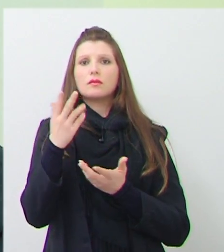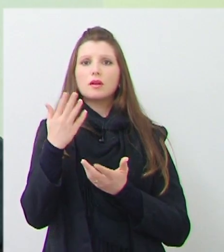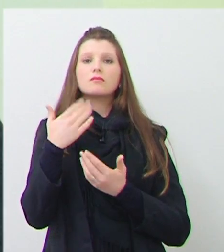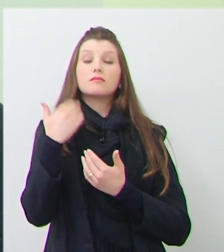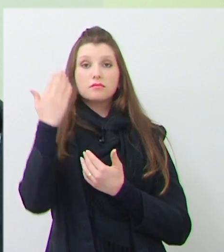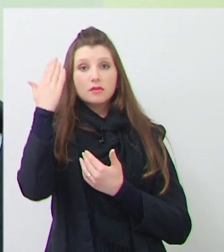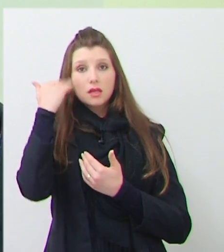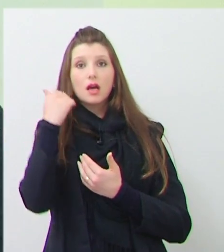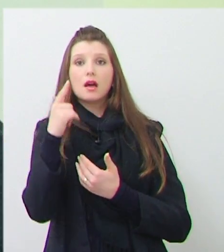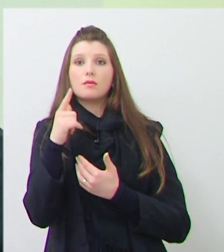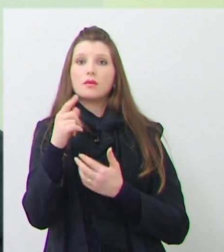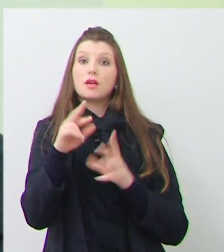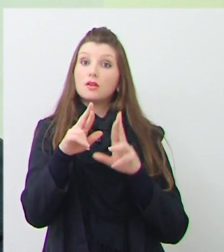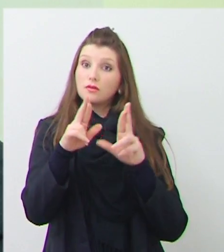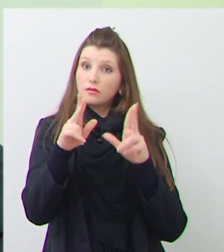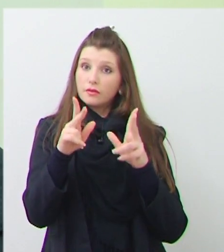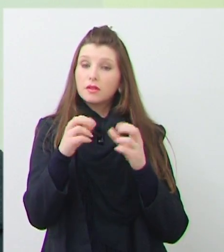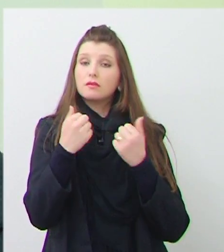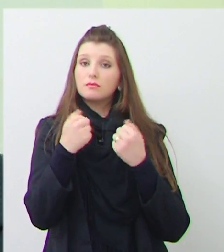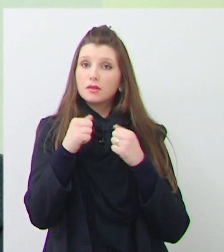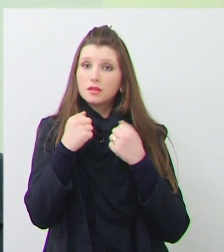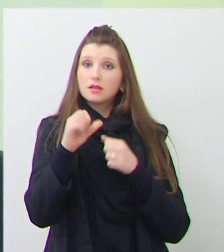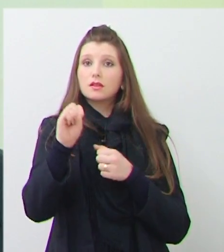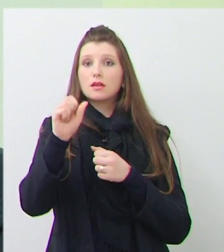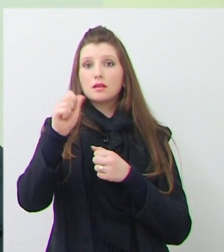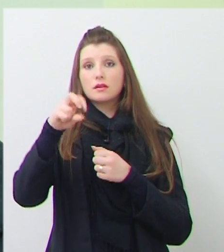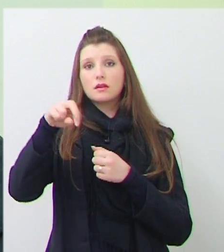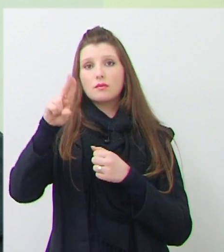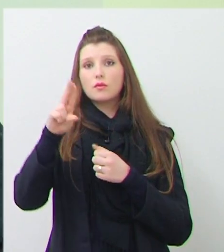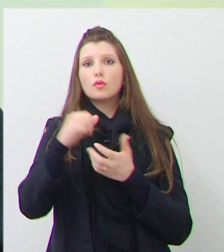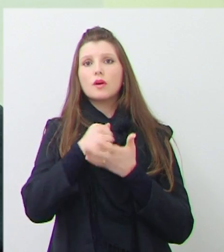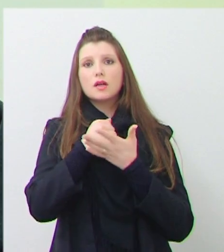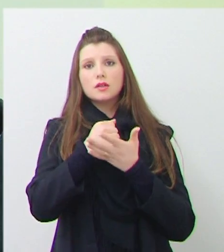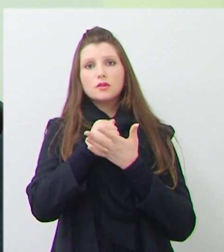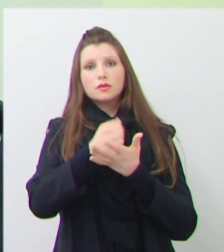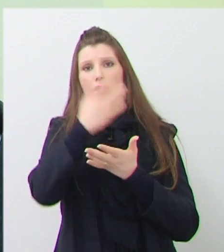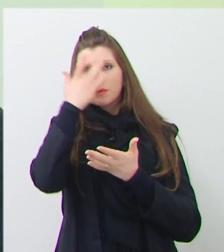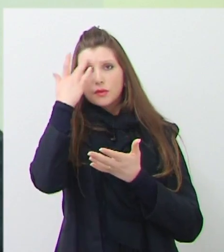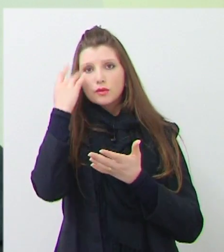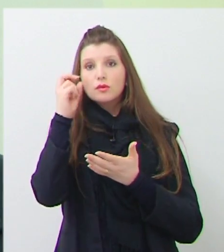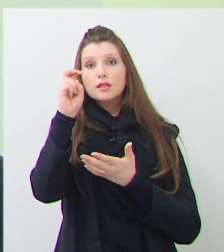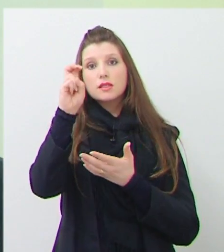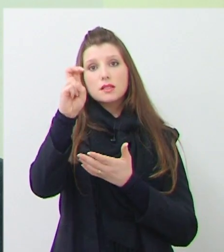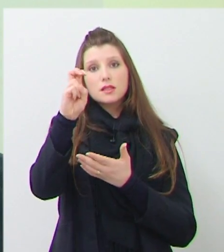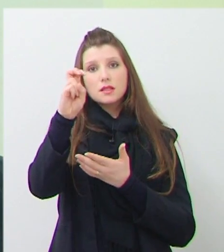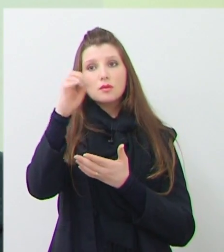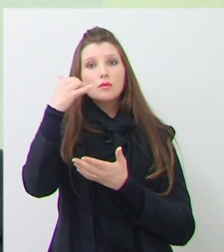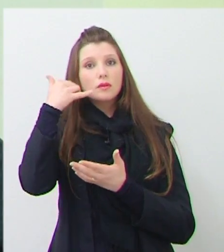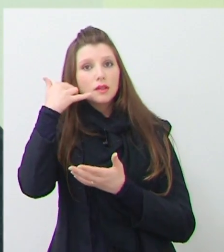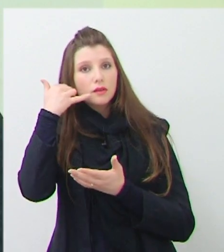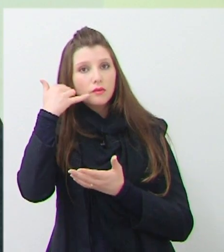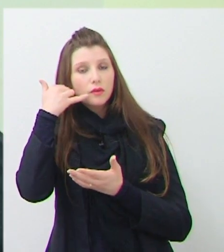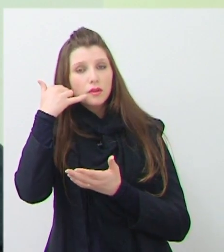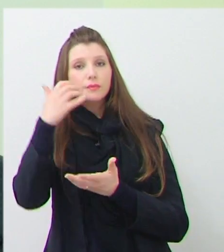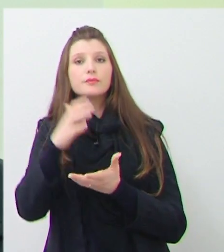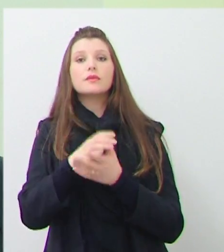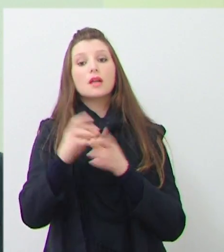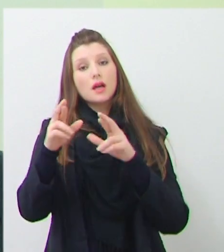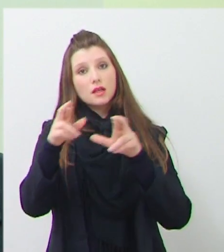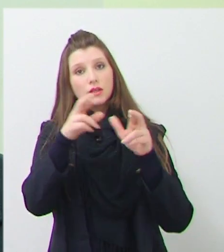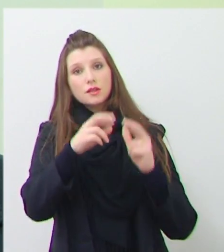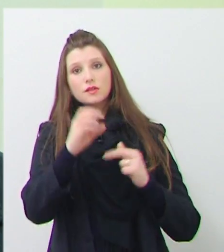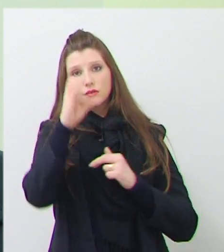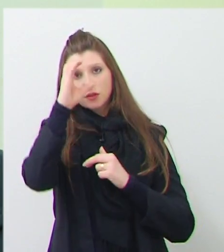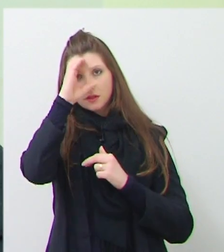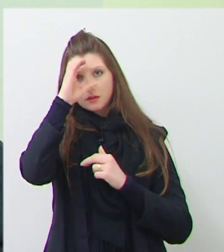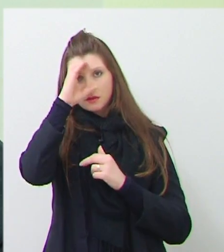acho que esse é o grande diferencial. O SAMU, ele atende as pessoas através de 5 linhas telefônicas na região de Criciúma,